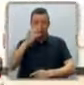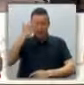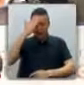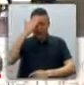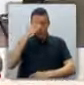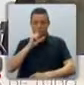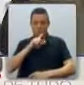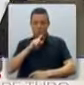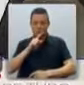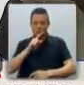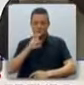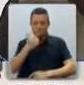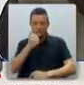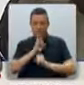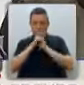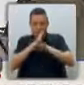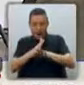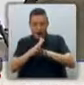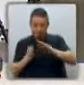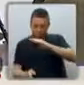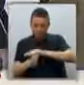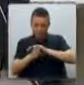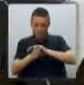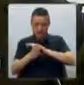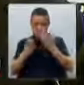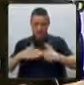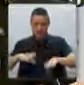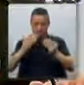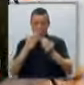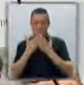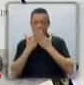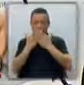que já posso dizer que não vou daqui descalço. Muito obrigado.